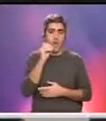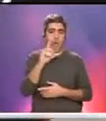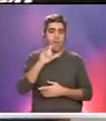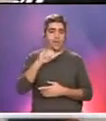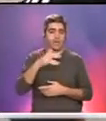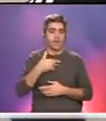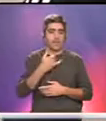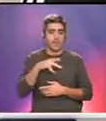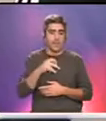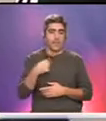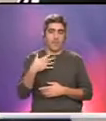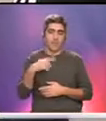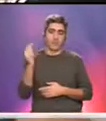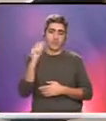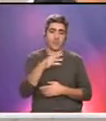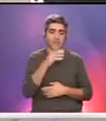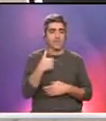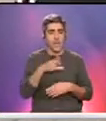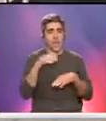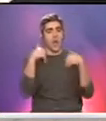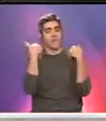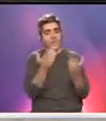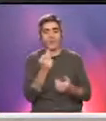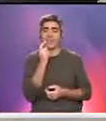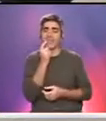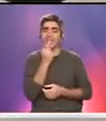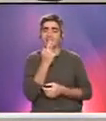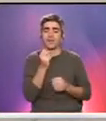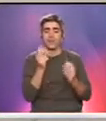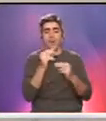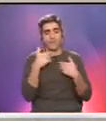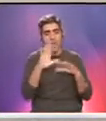ver, para ir dizer que vai ganhar implantes dentários. Eu quero dizer. Então.